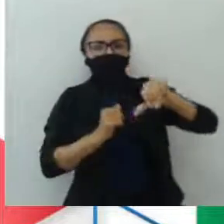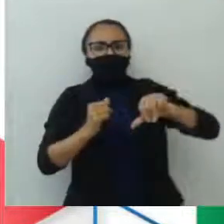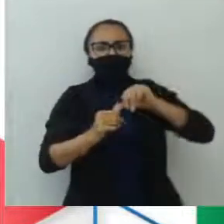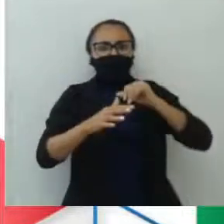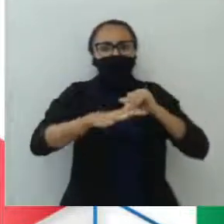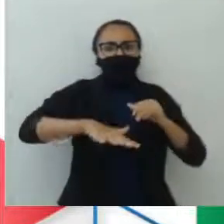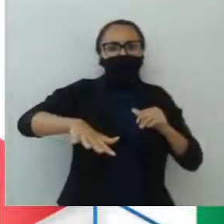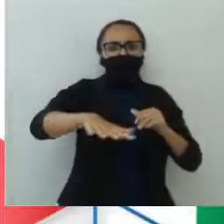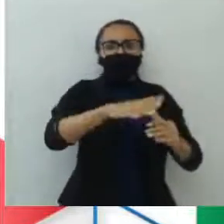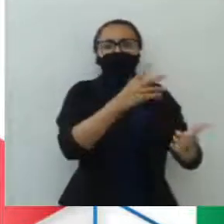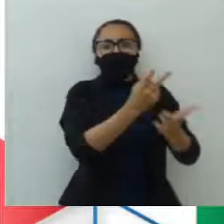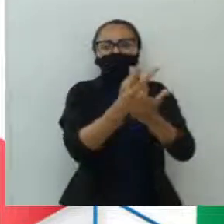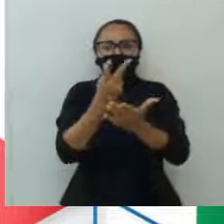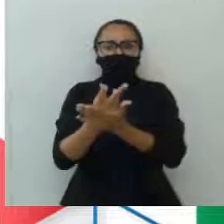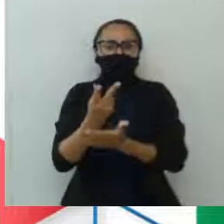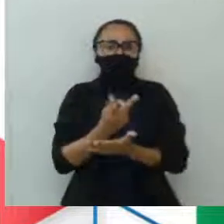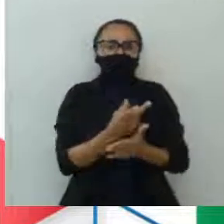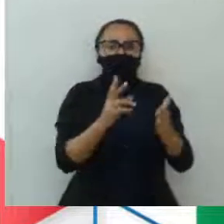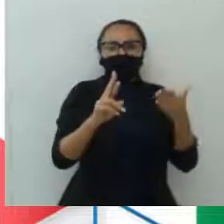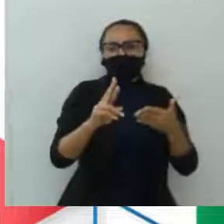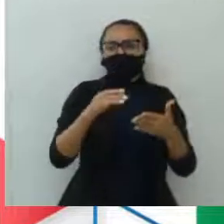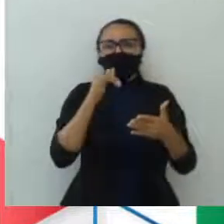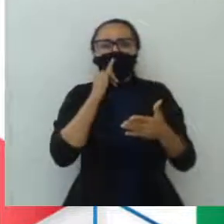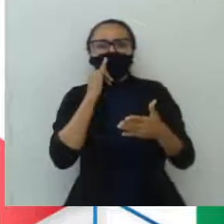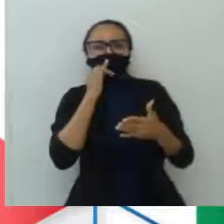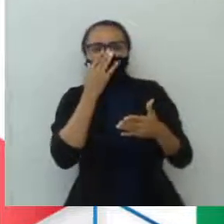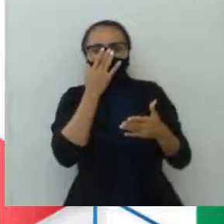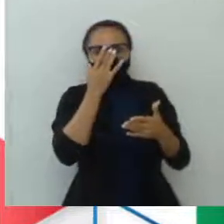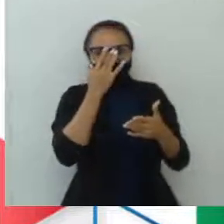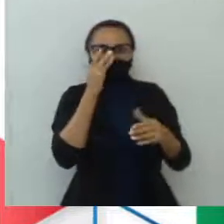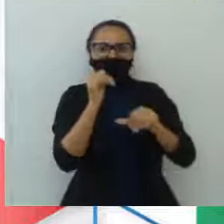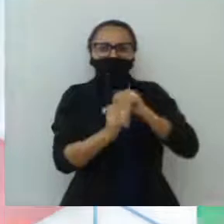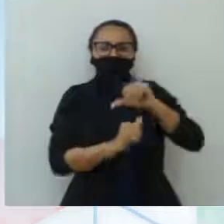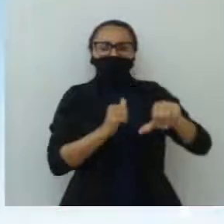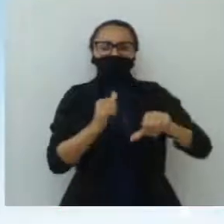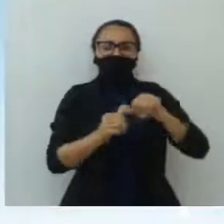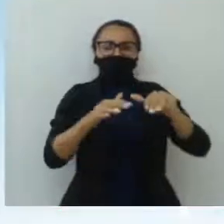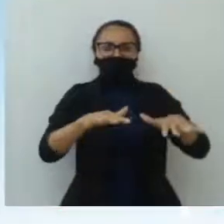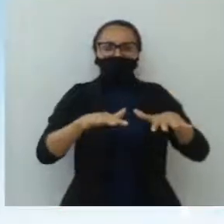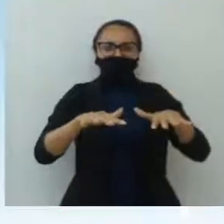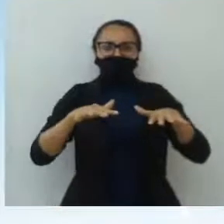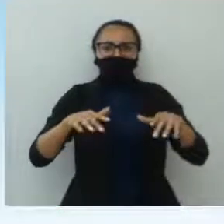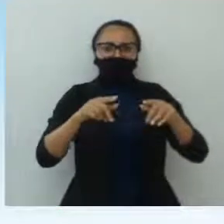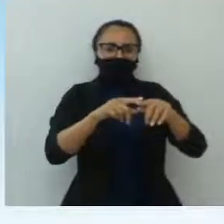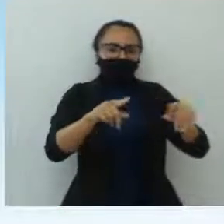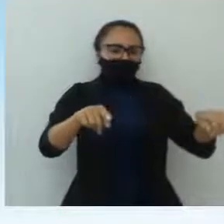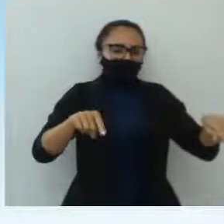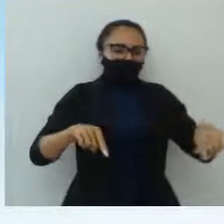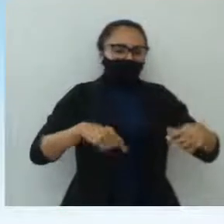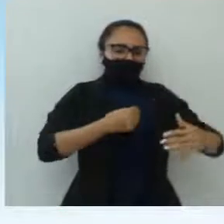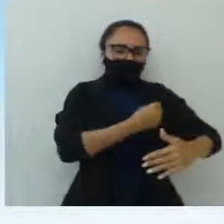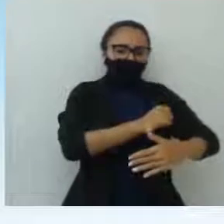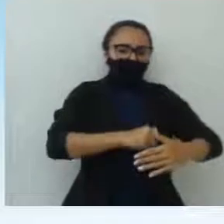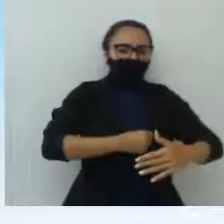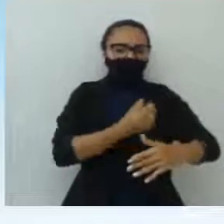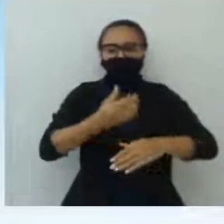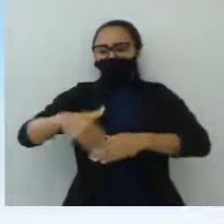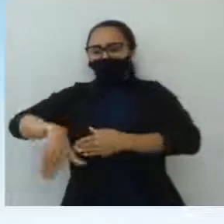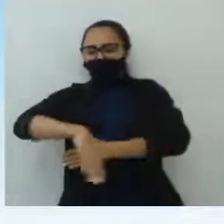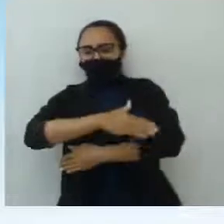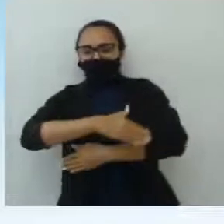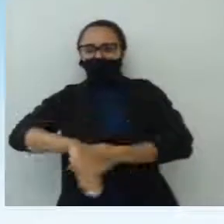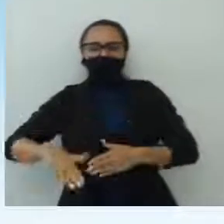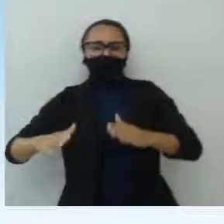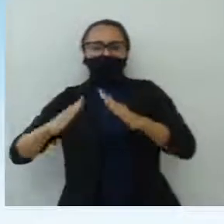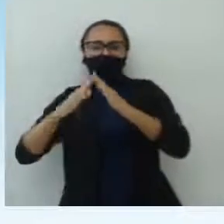vai acontecer a representação, por exemplo. Transformar o palco do teatro numa cozinha de uma casa, numa rua, numa igreja. Aqui,